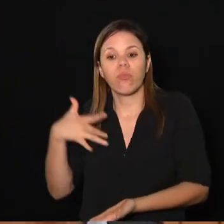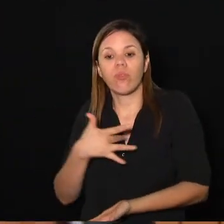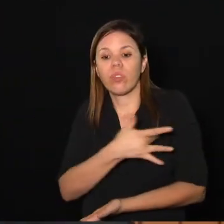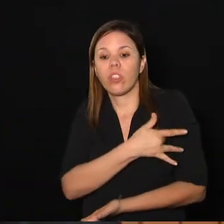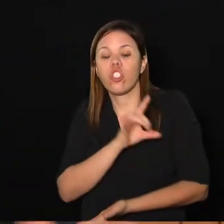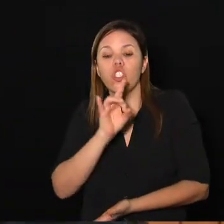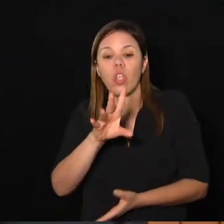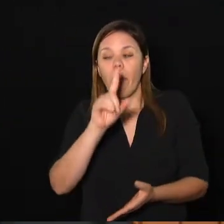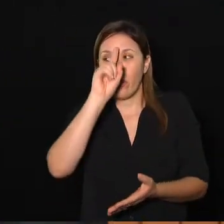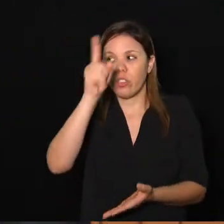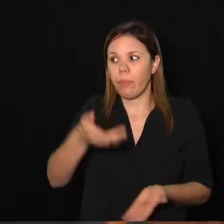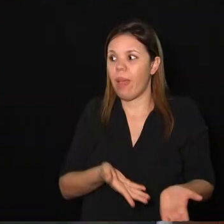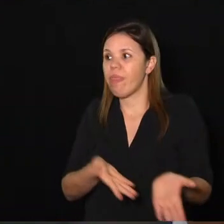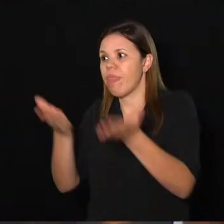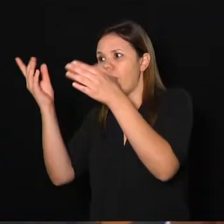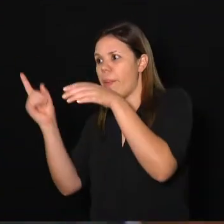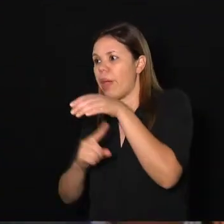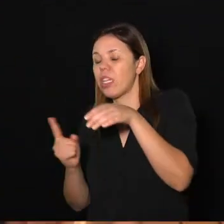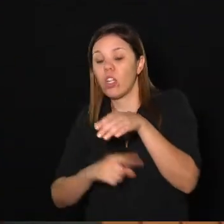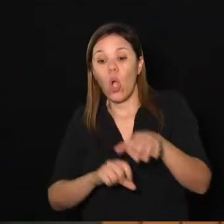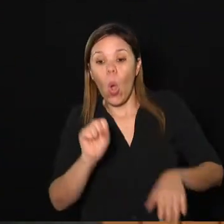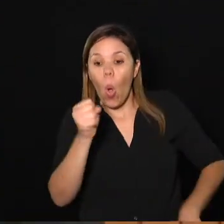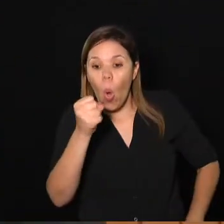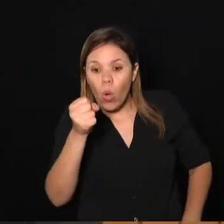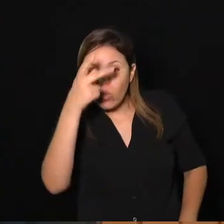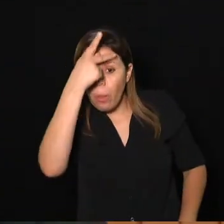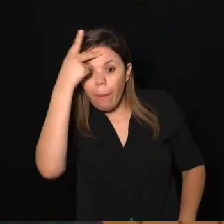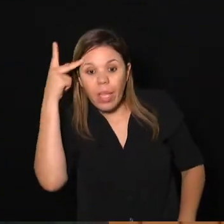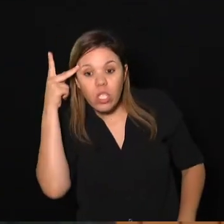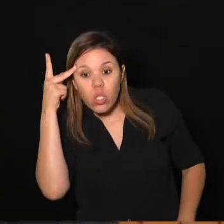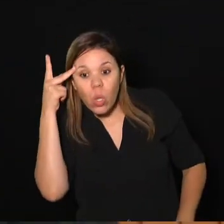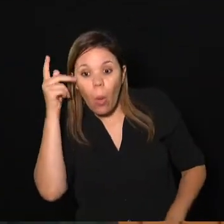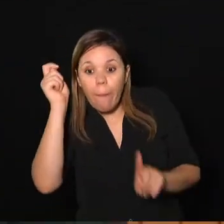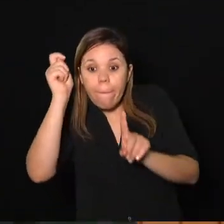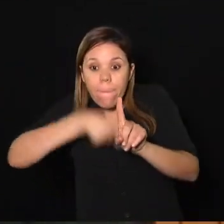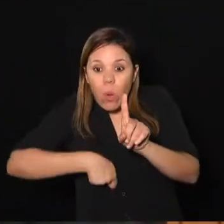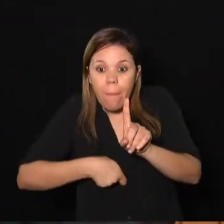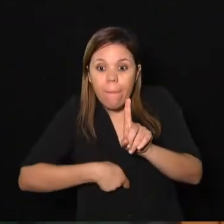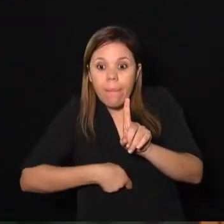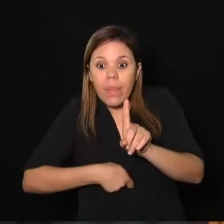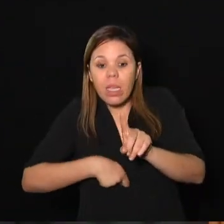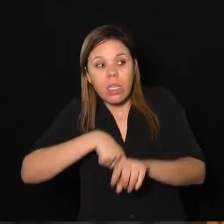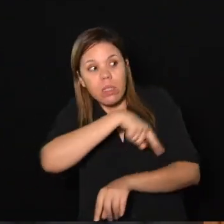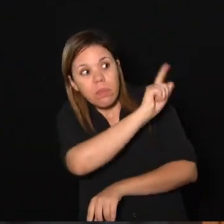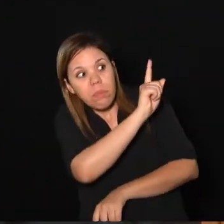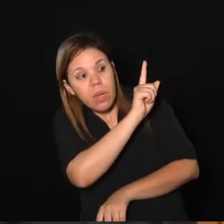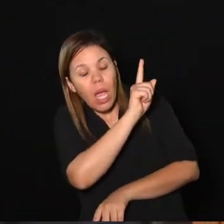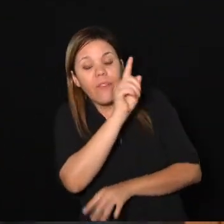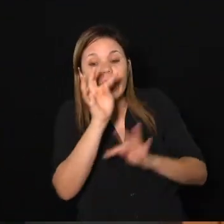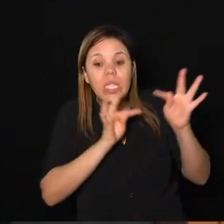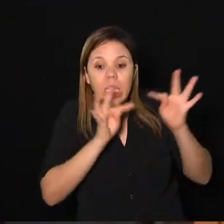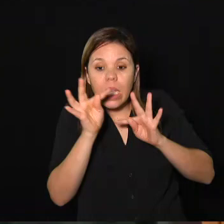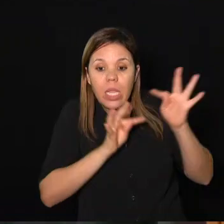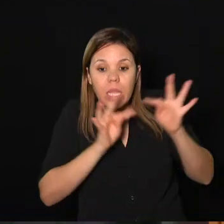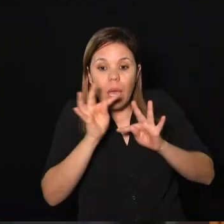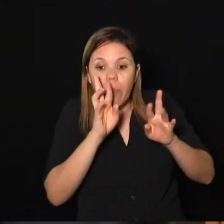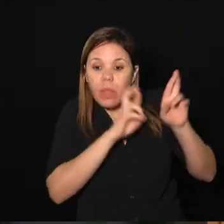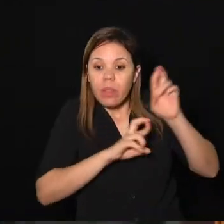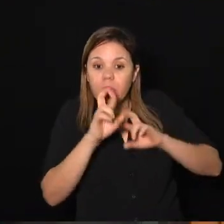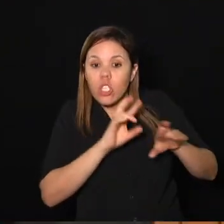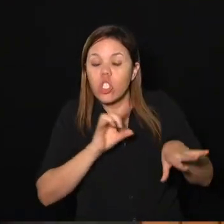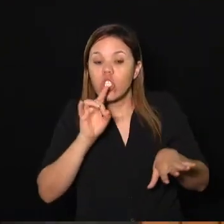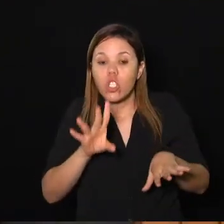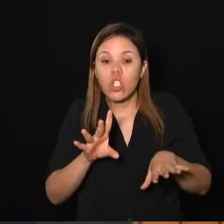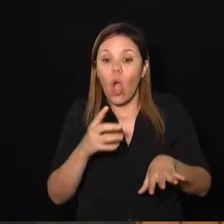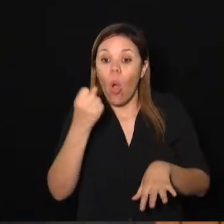saúde de oftalmologia oito pessoas por posto de saúde oito por mês cada mês cada posto de saúde pode tirar oito pessoas da fila e